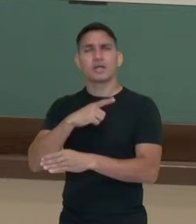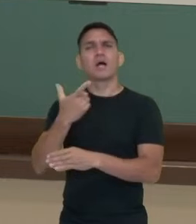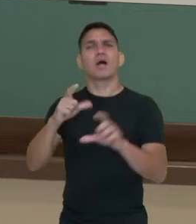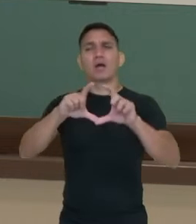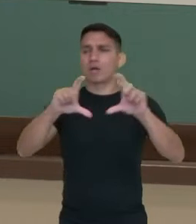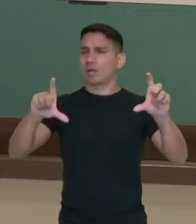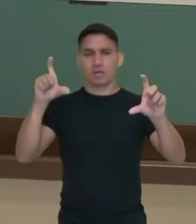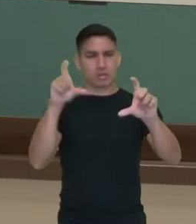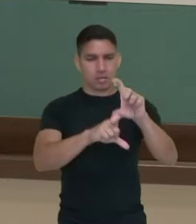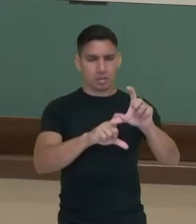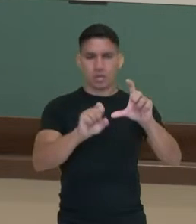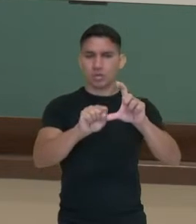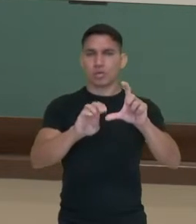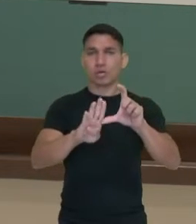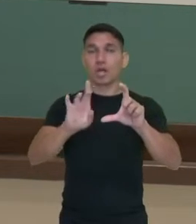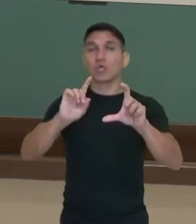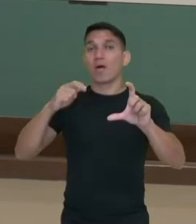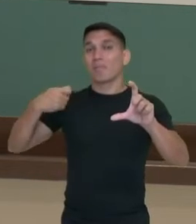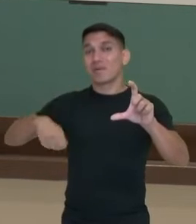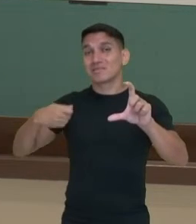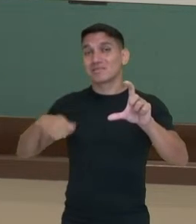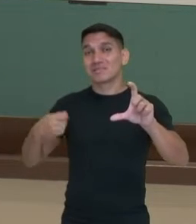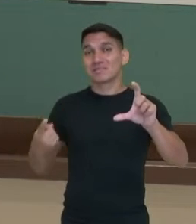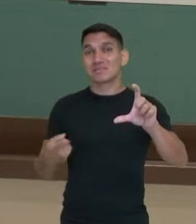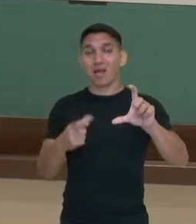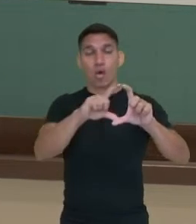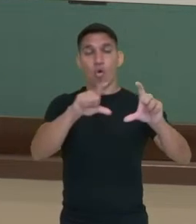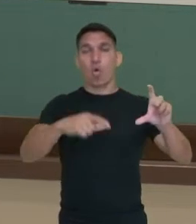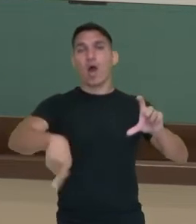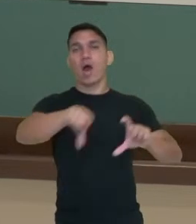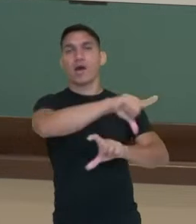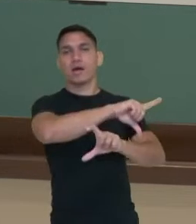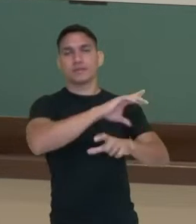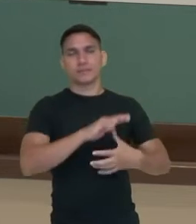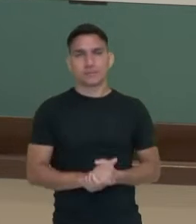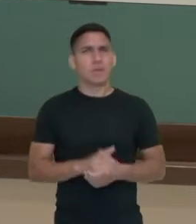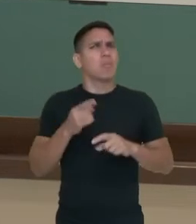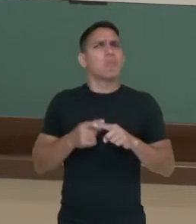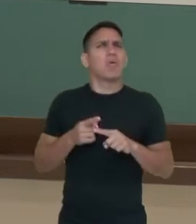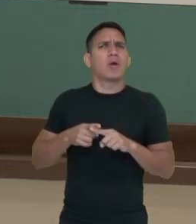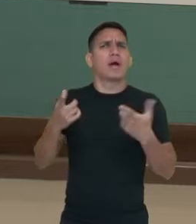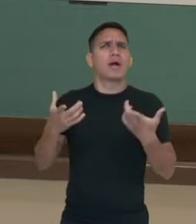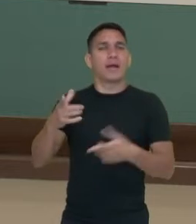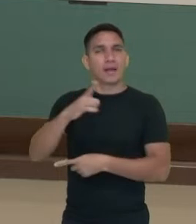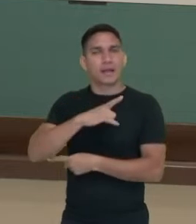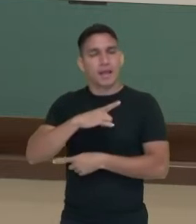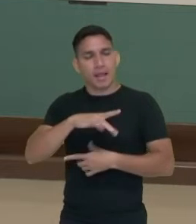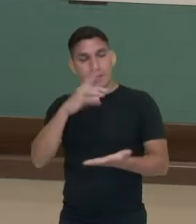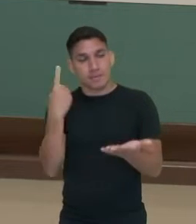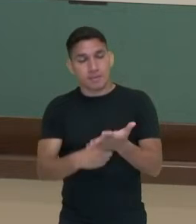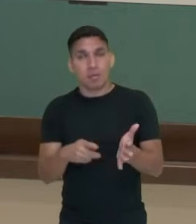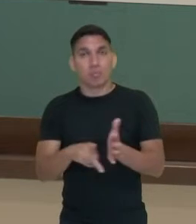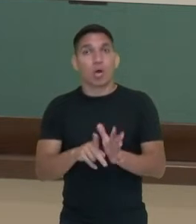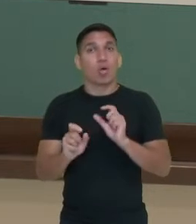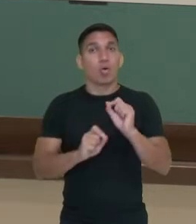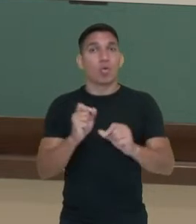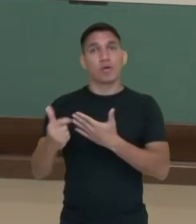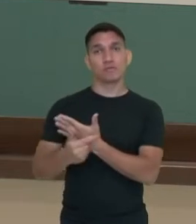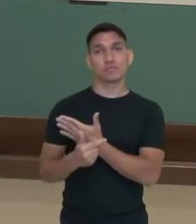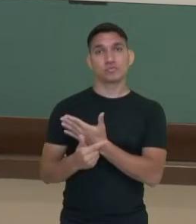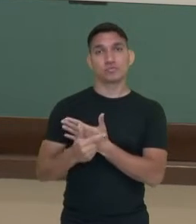subordinada substantiva, que ela depende da oração anterior. Por quê? Ela estabelece, ela exerce uma